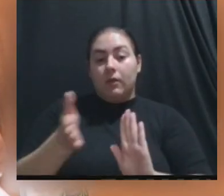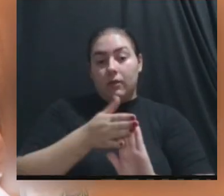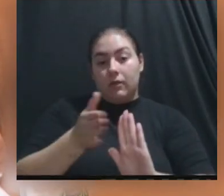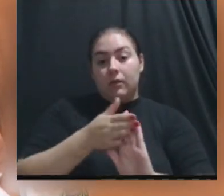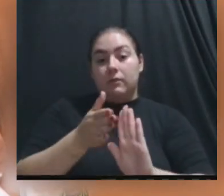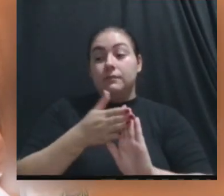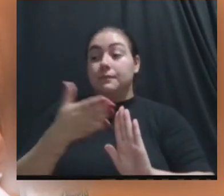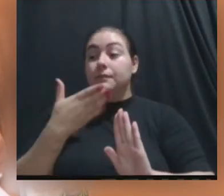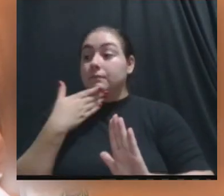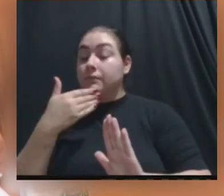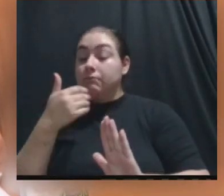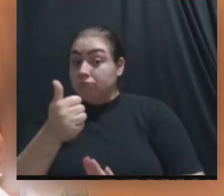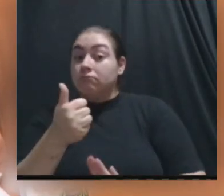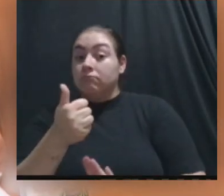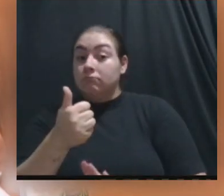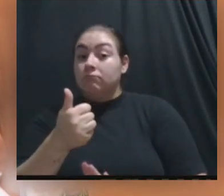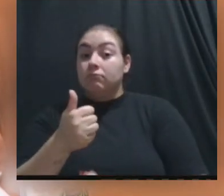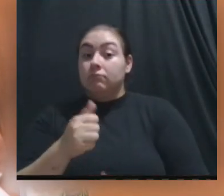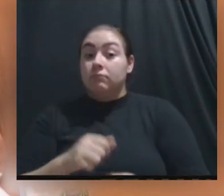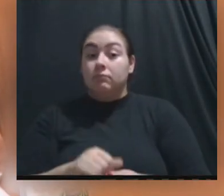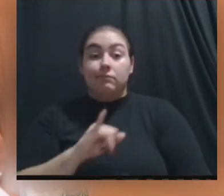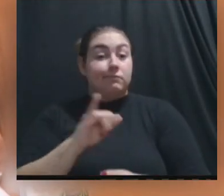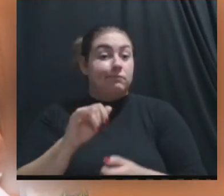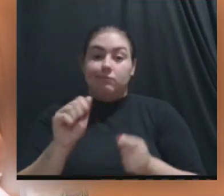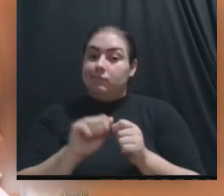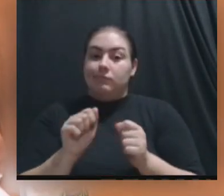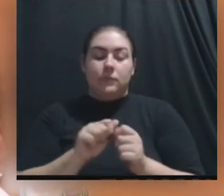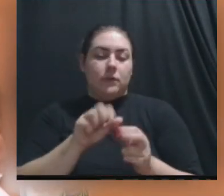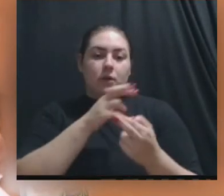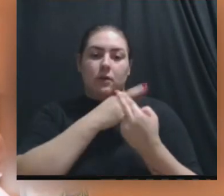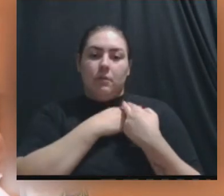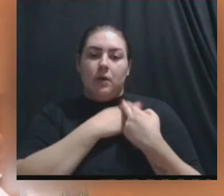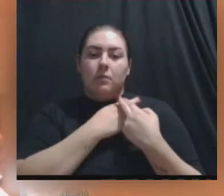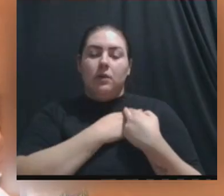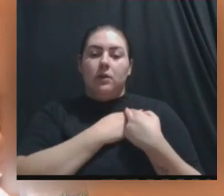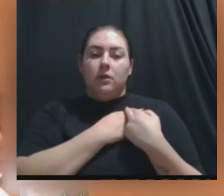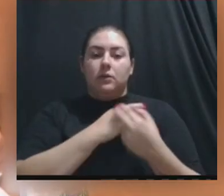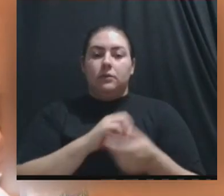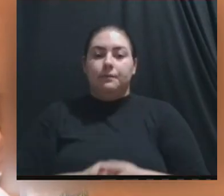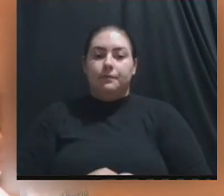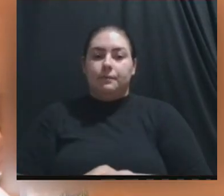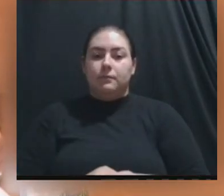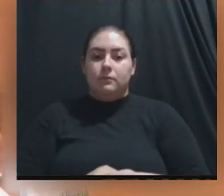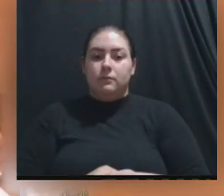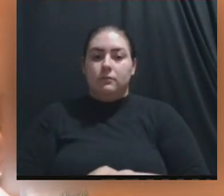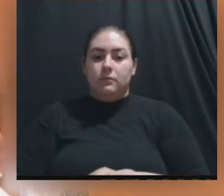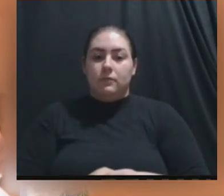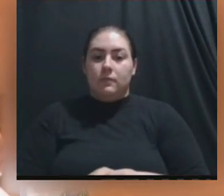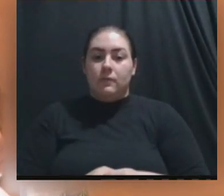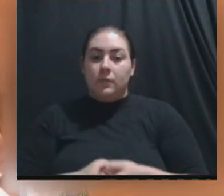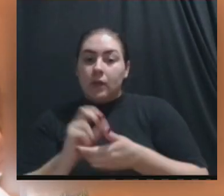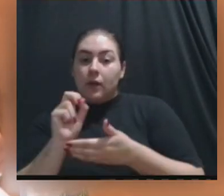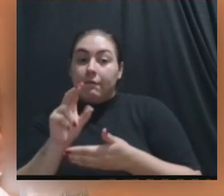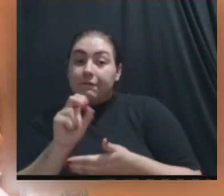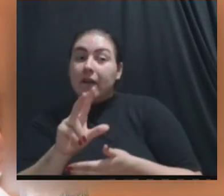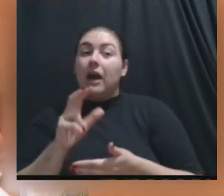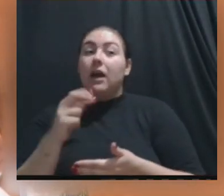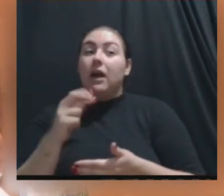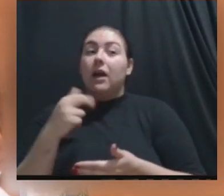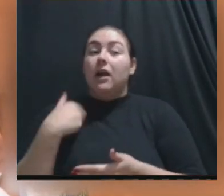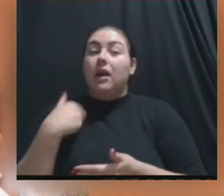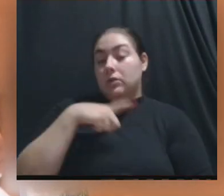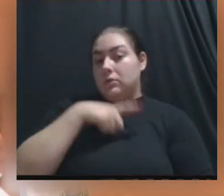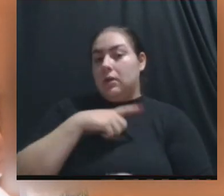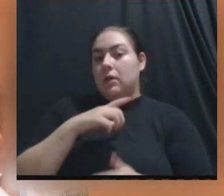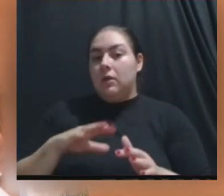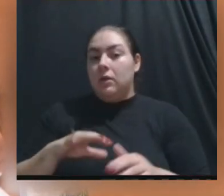for feita com toda a responsabilidade, com a garantia da oferta de vagas para todos que nós já atendemos. Porque senão nós podemos chegar numa situação em